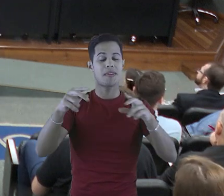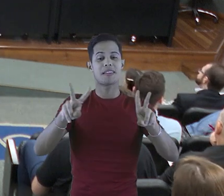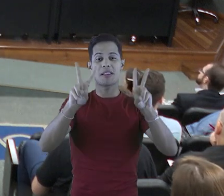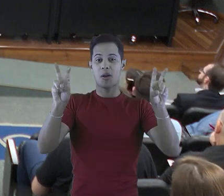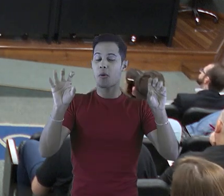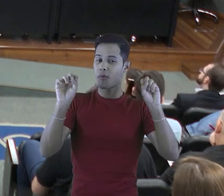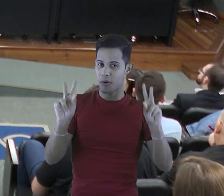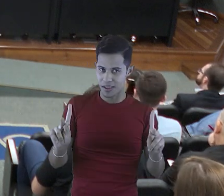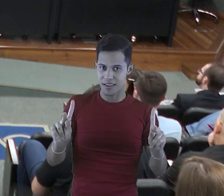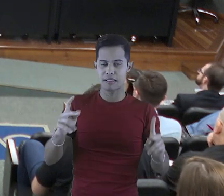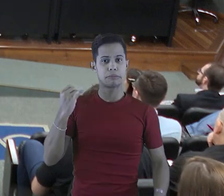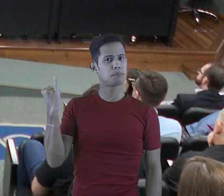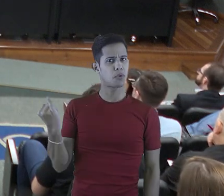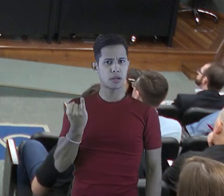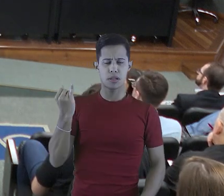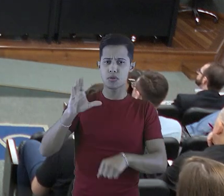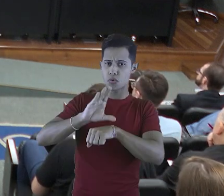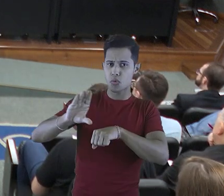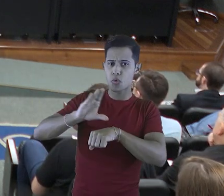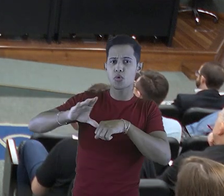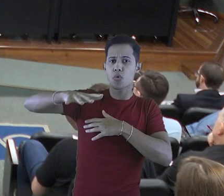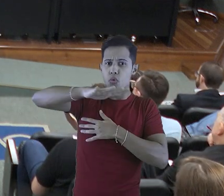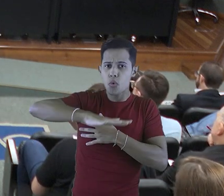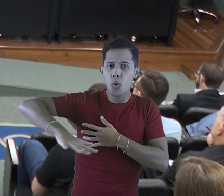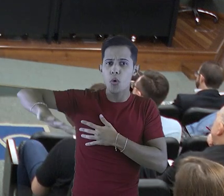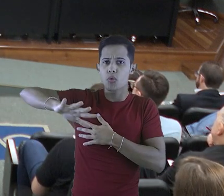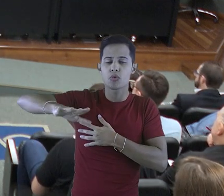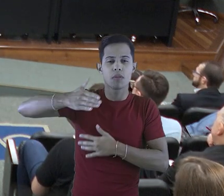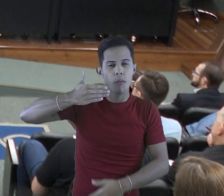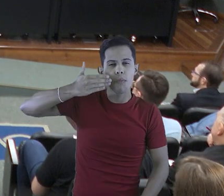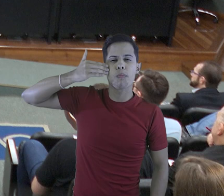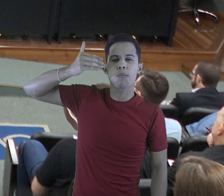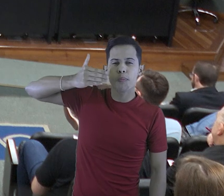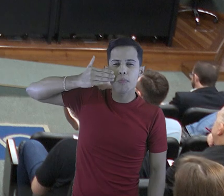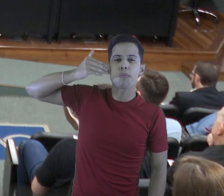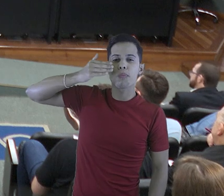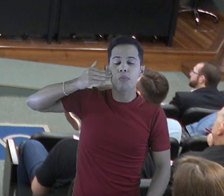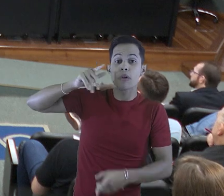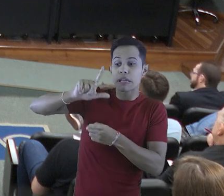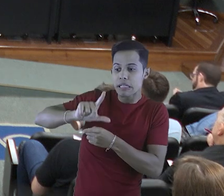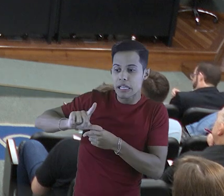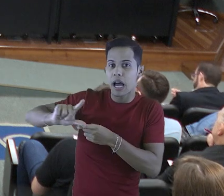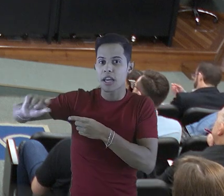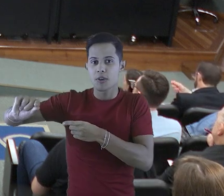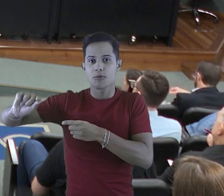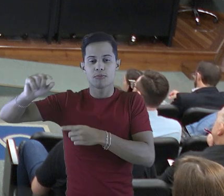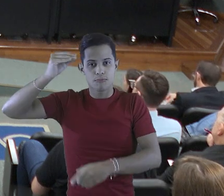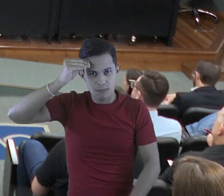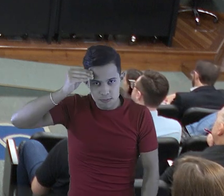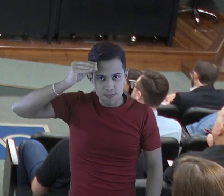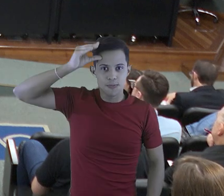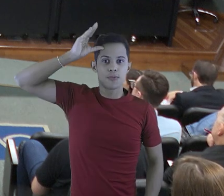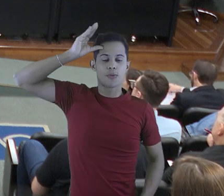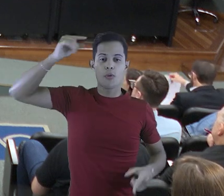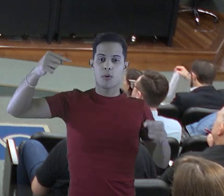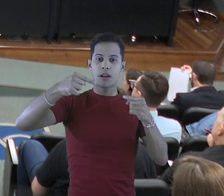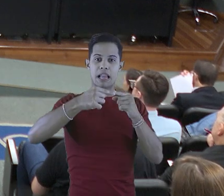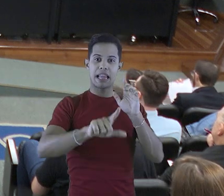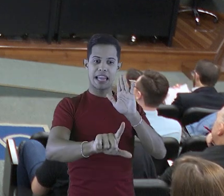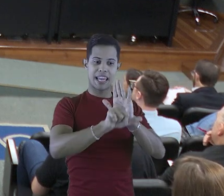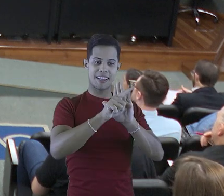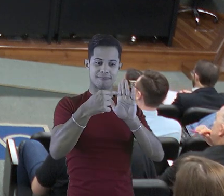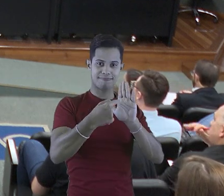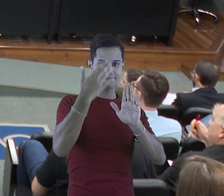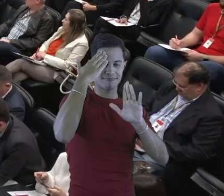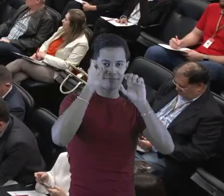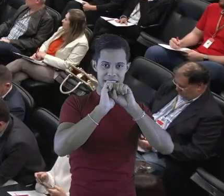porque o importante desse curso é que vocês saiam daqui com uma capacidade maior de interpretar a lei e de aplicar a lei. Quem faz parte do grupo de